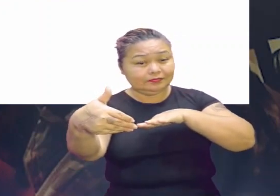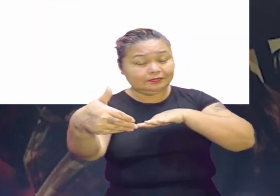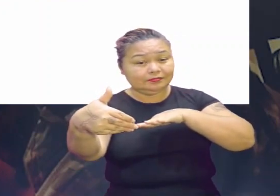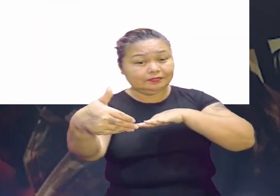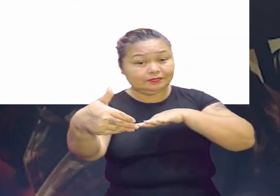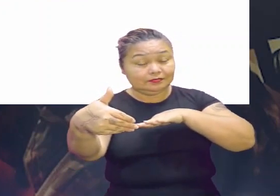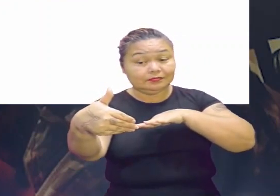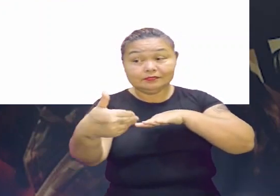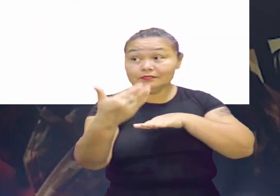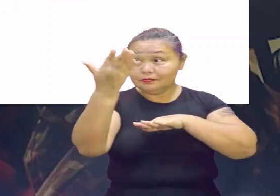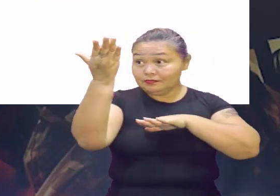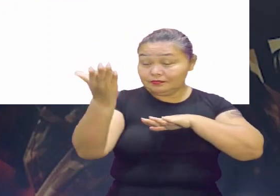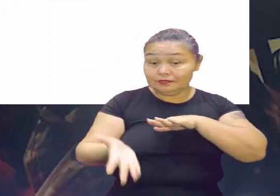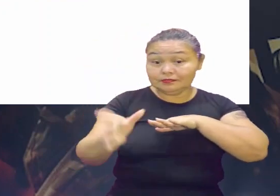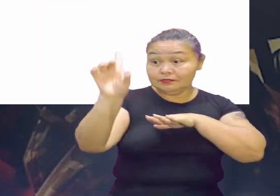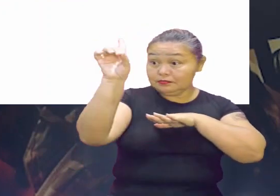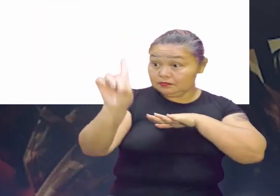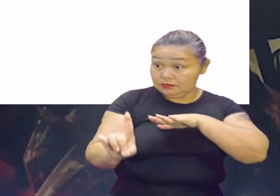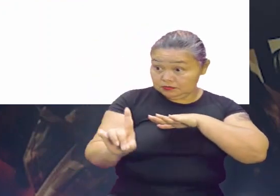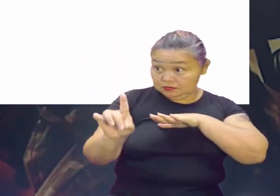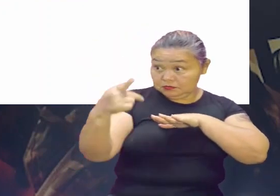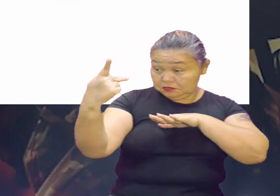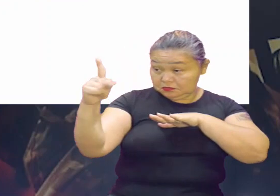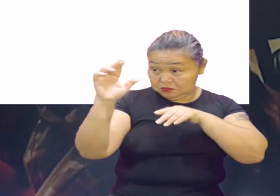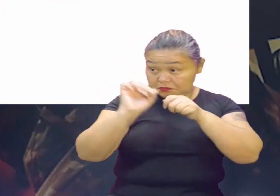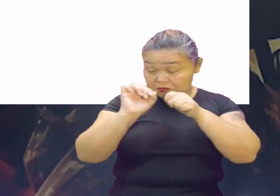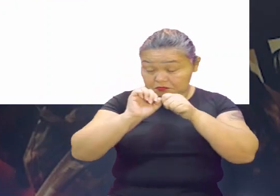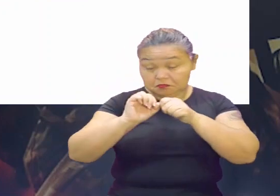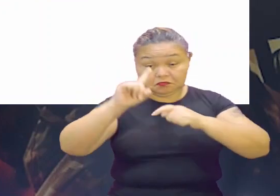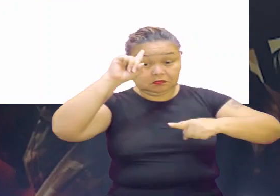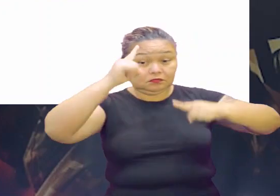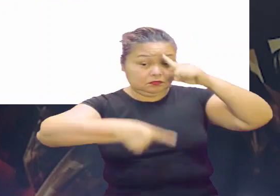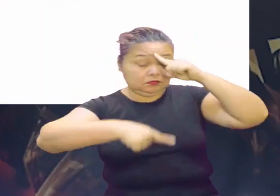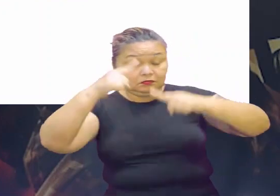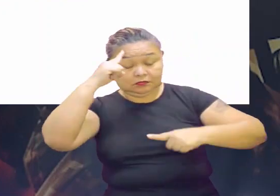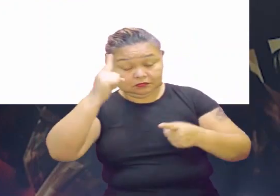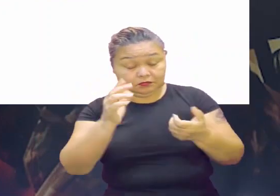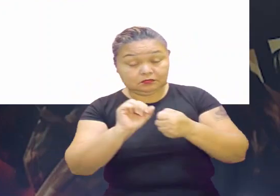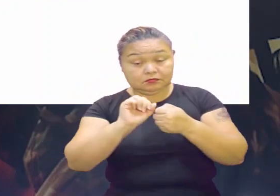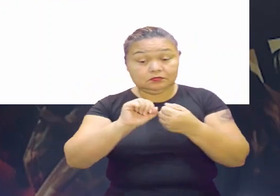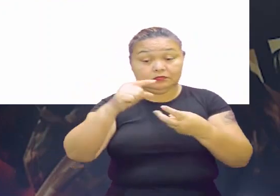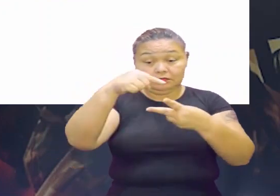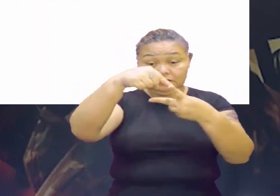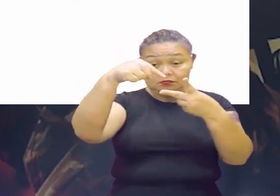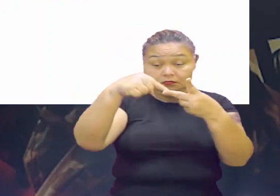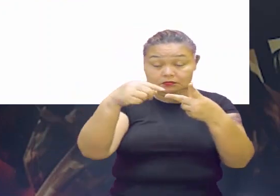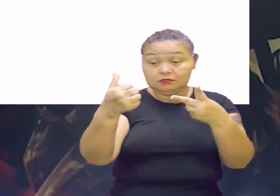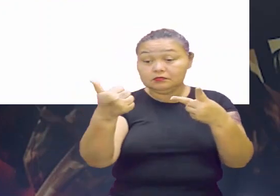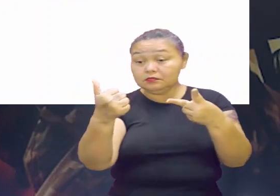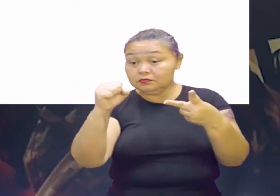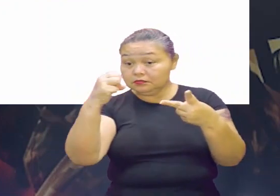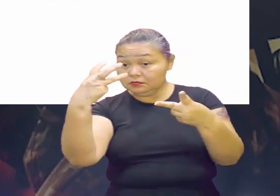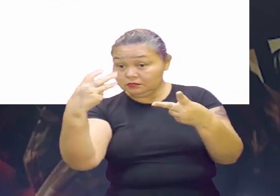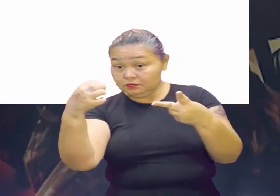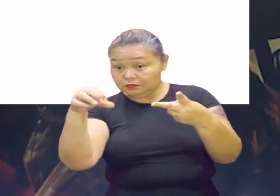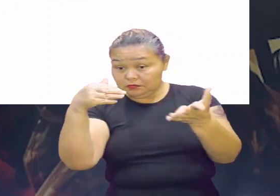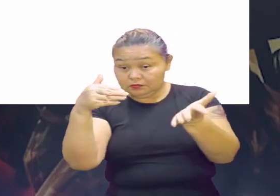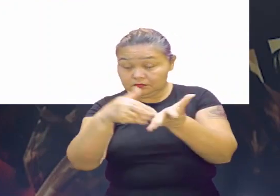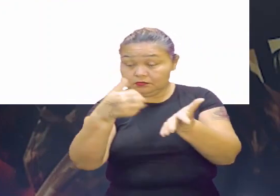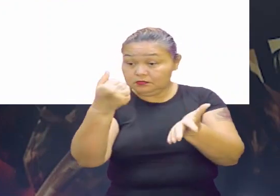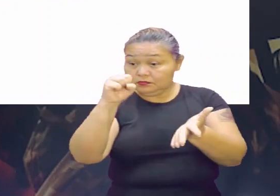é que é dado a eles o direito de governar. Marechal Deodoro e o Floriano Peixoto, que vai de 1889